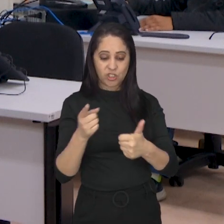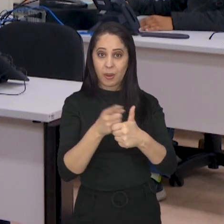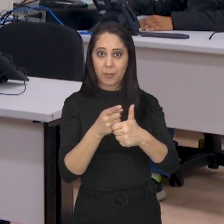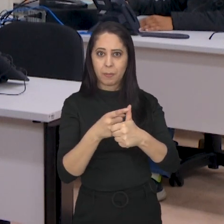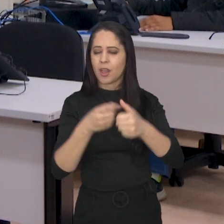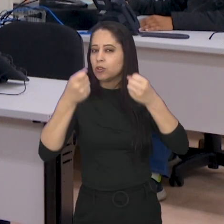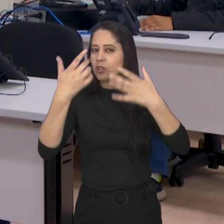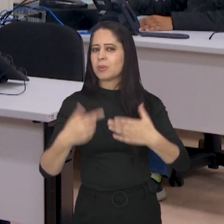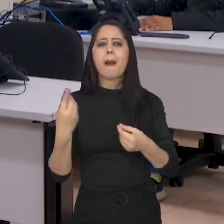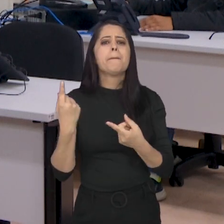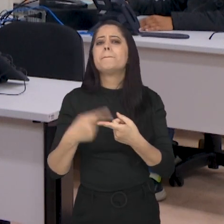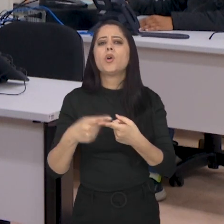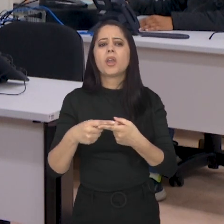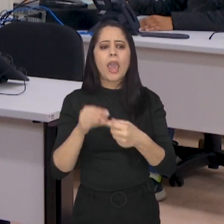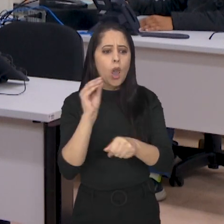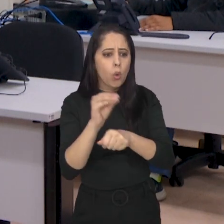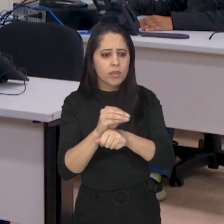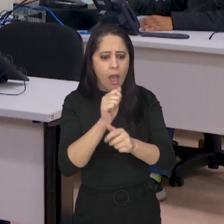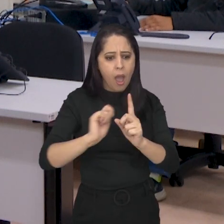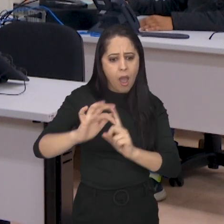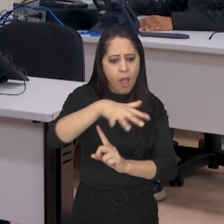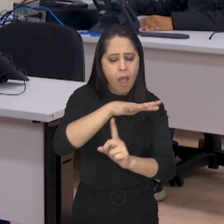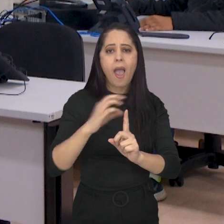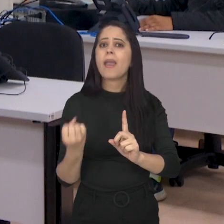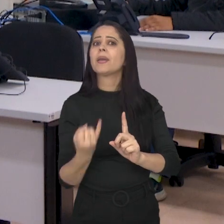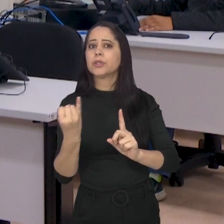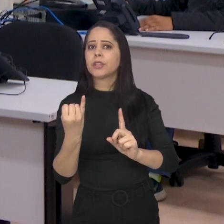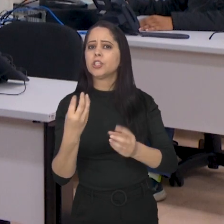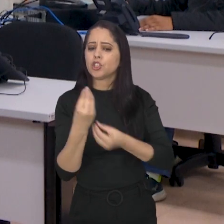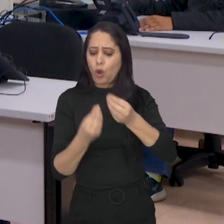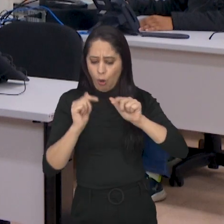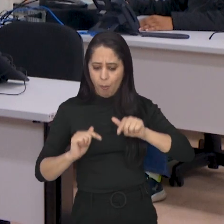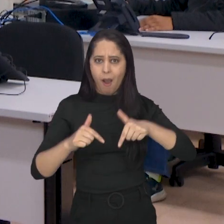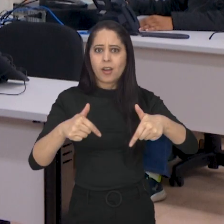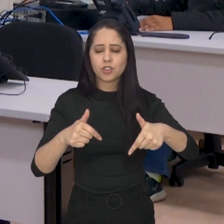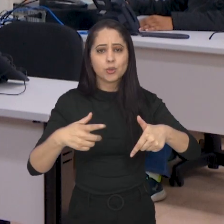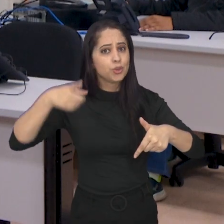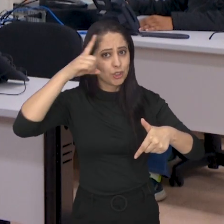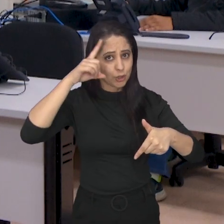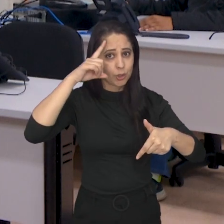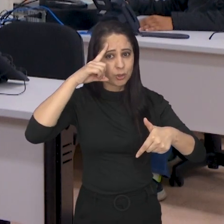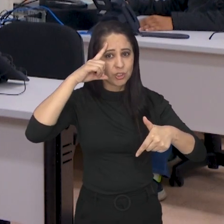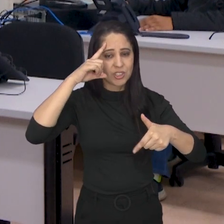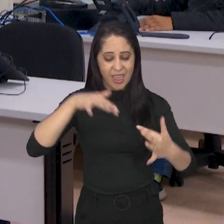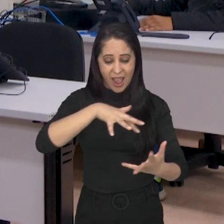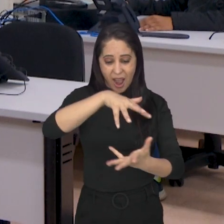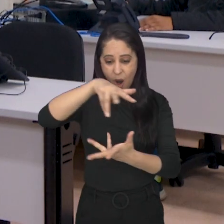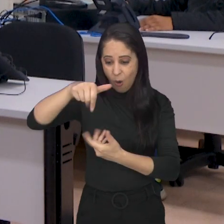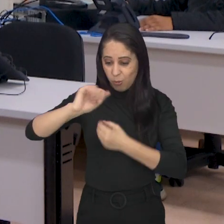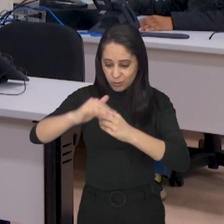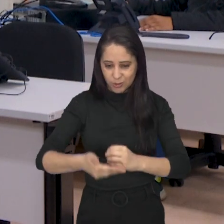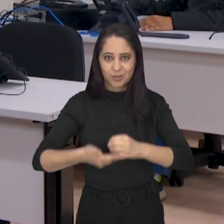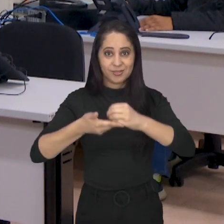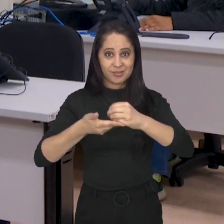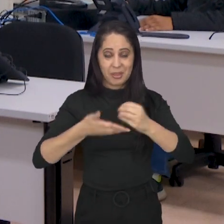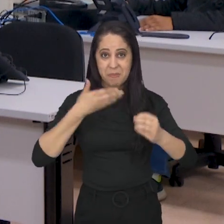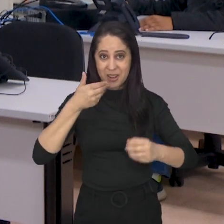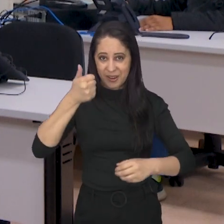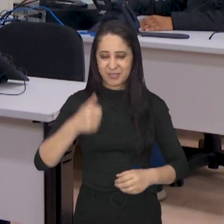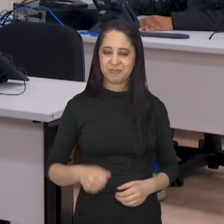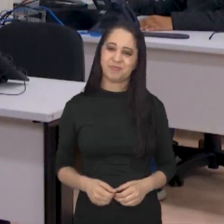só comparecer ao PAT levando RG, CPF, carteira de trabalho e o cartão cidadão. O PAT fica na Praça Afonso Pena,